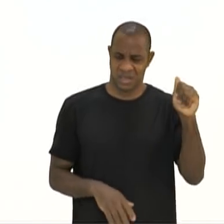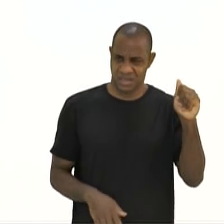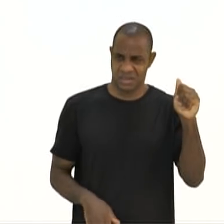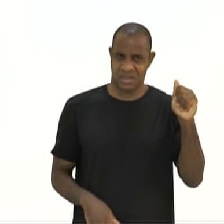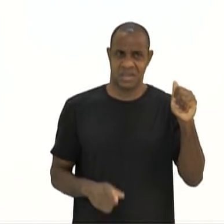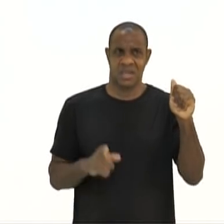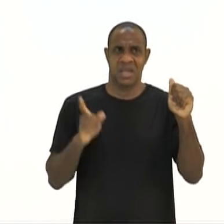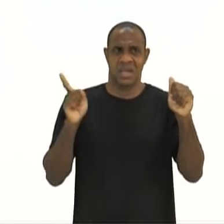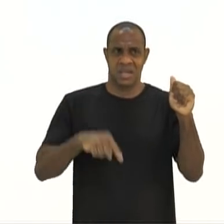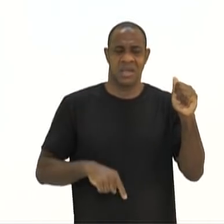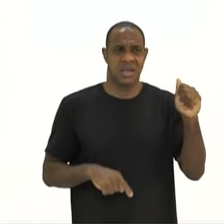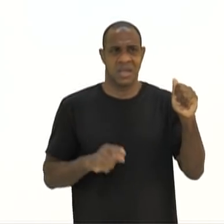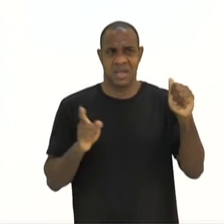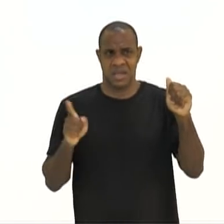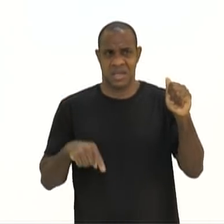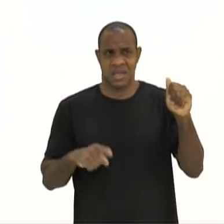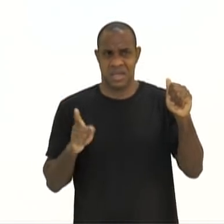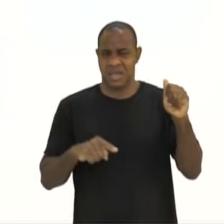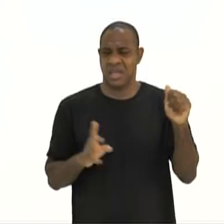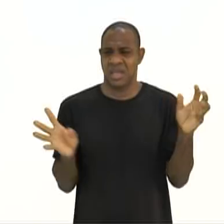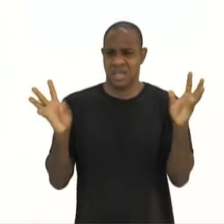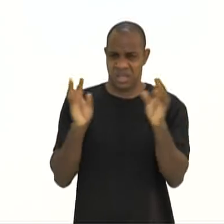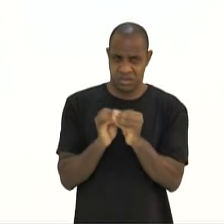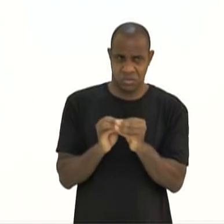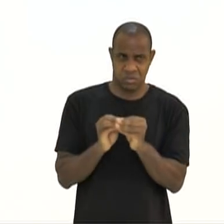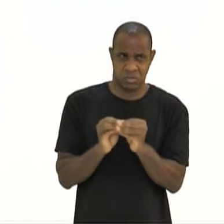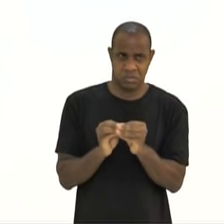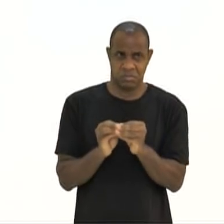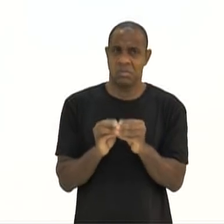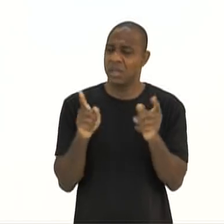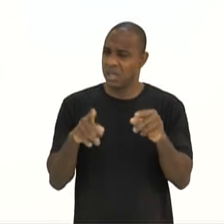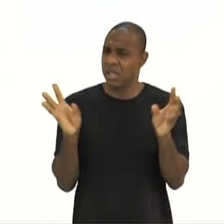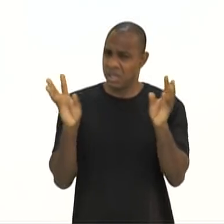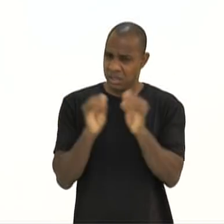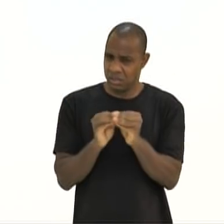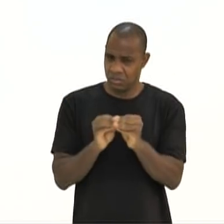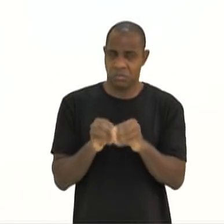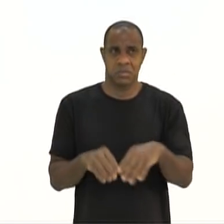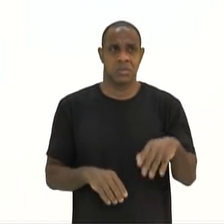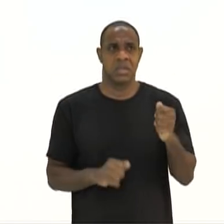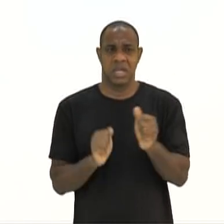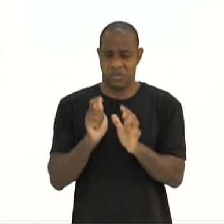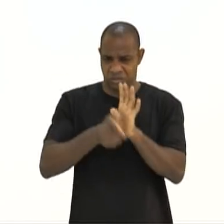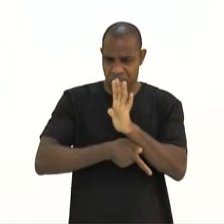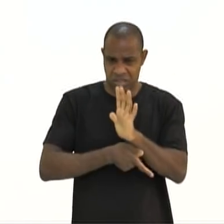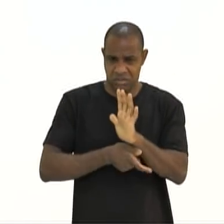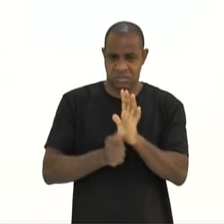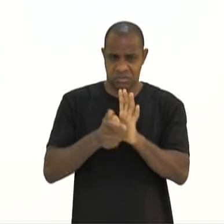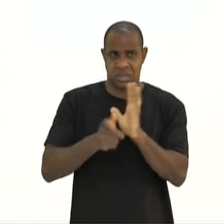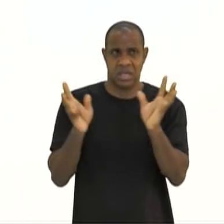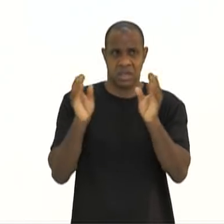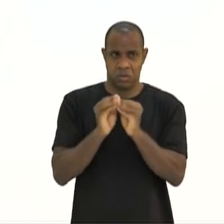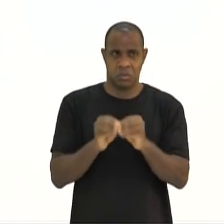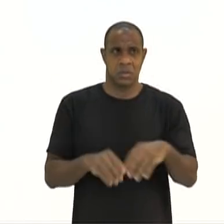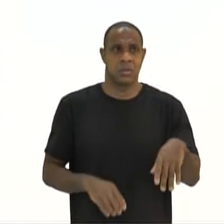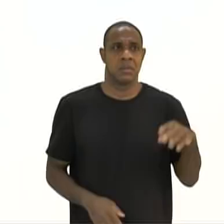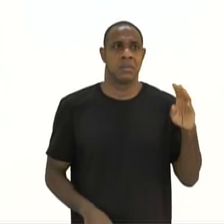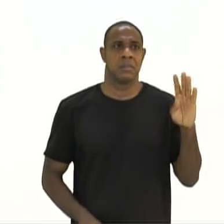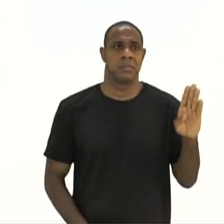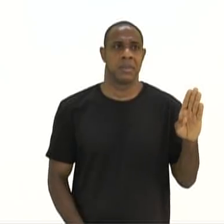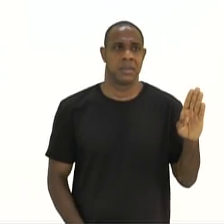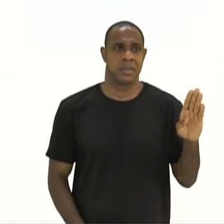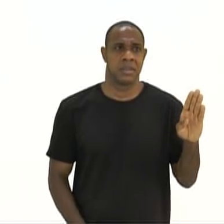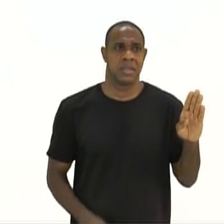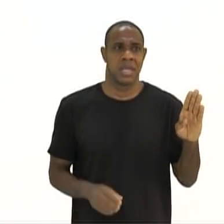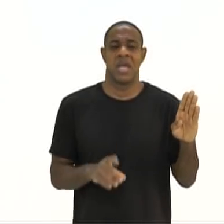A condiz com o que a gente pode classificar esse texto em relação a gênero? Seria um resumo? Ou seria a B, um